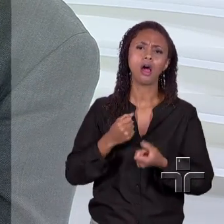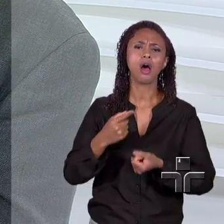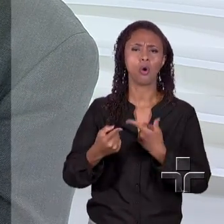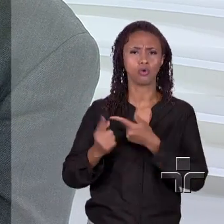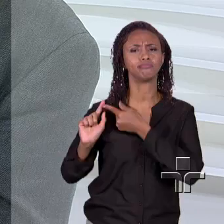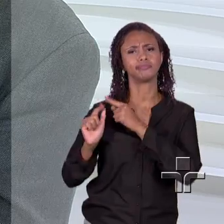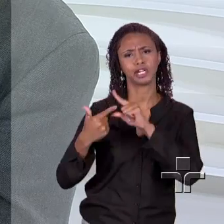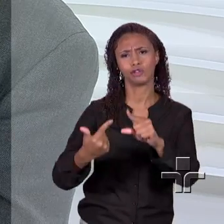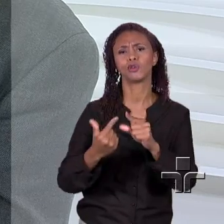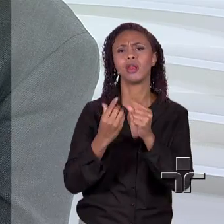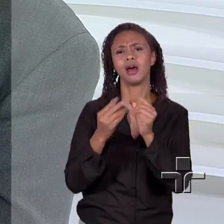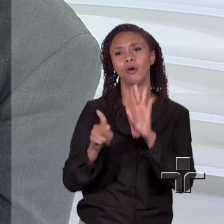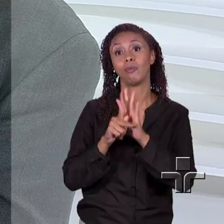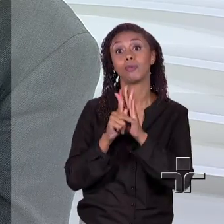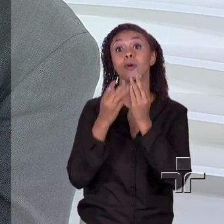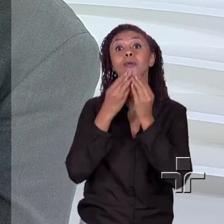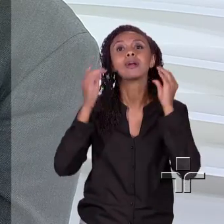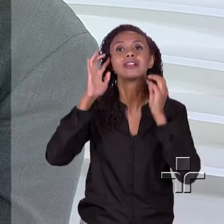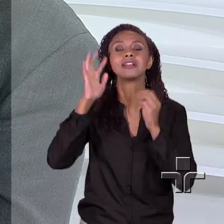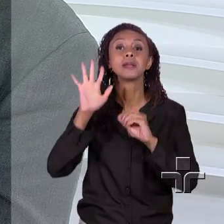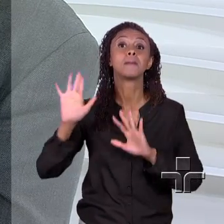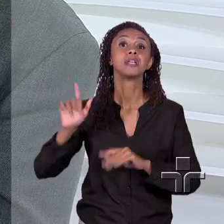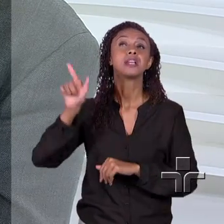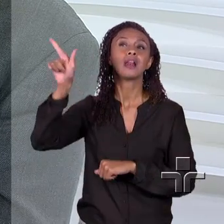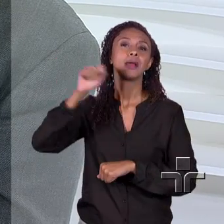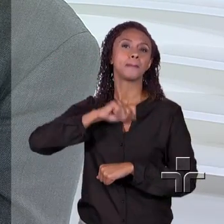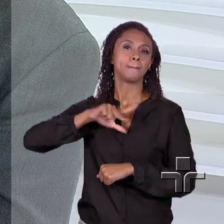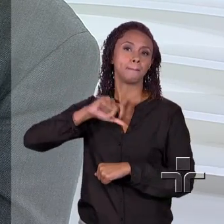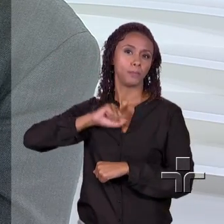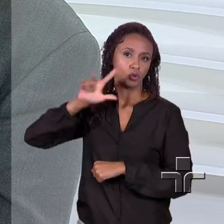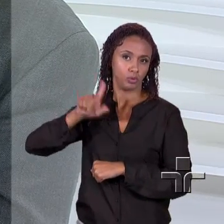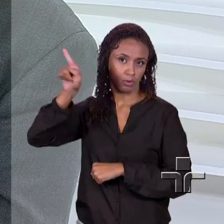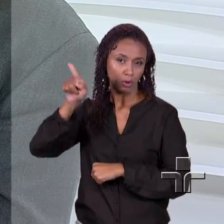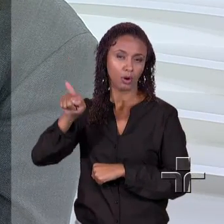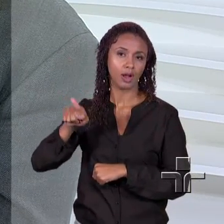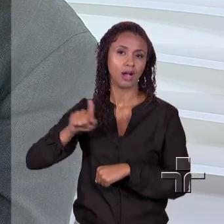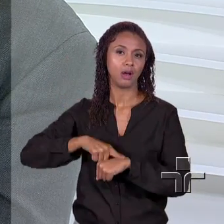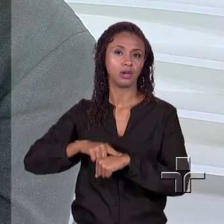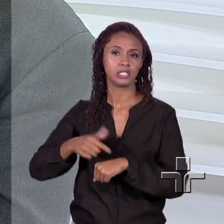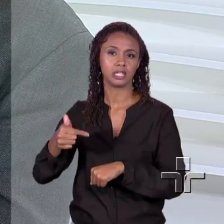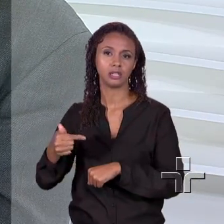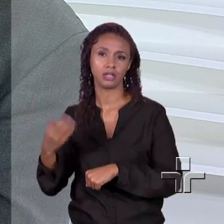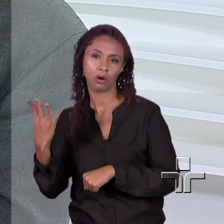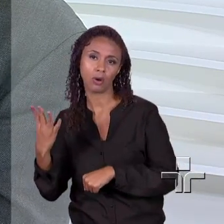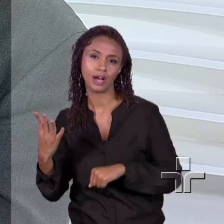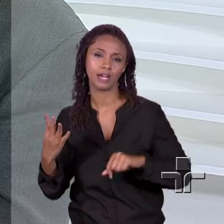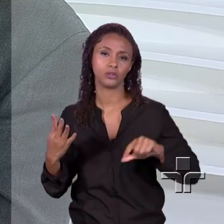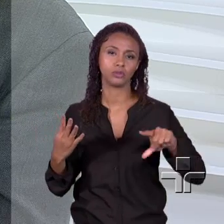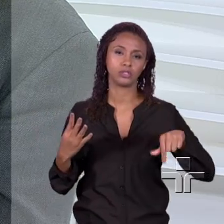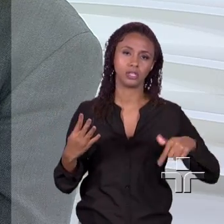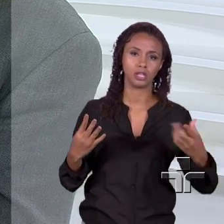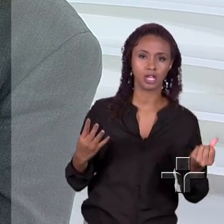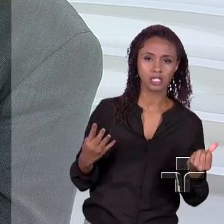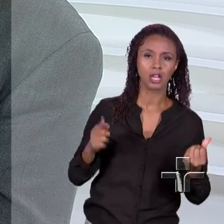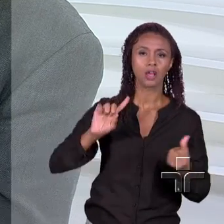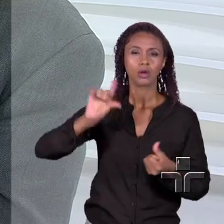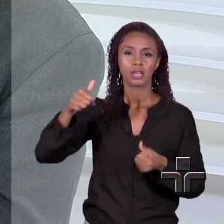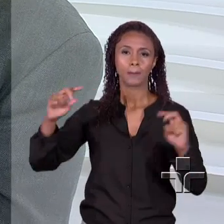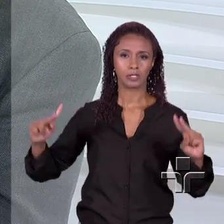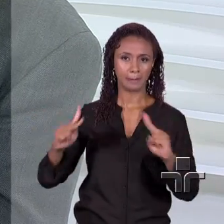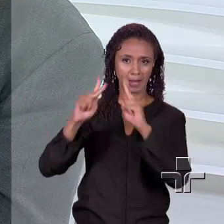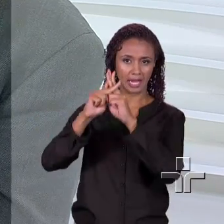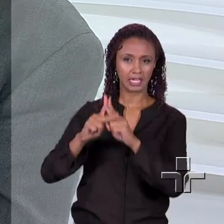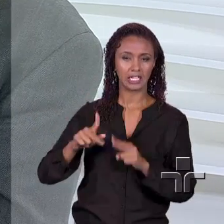no exílio, em Portugal, em 74 e 75, e depois em Paris, entre 76 e 81, ele começou